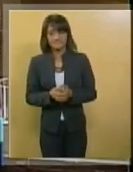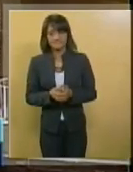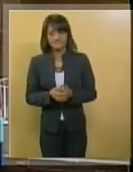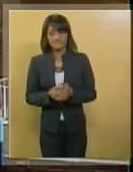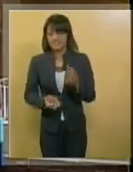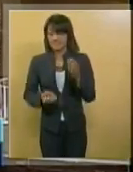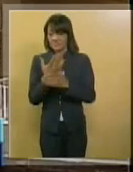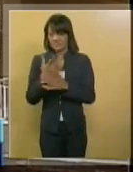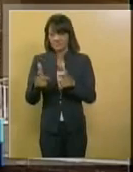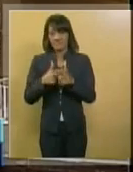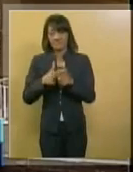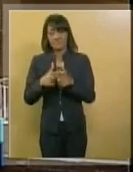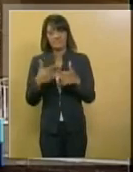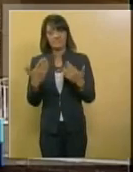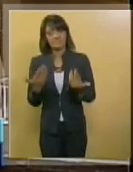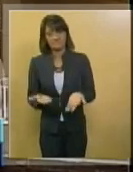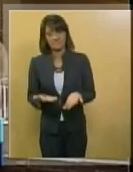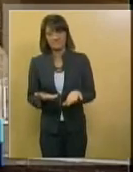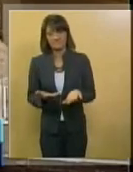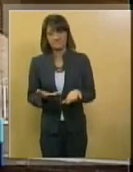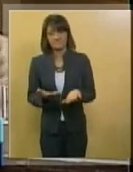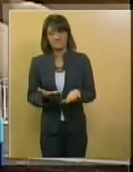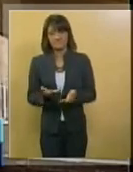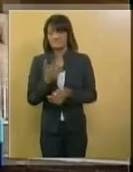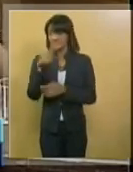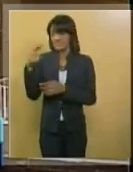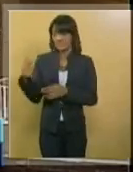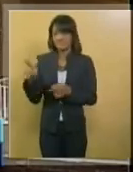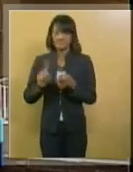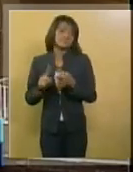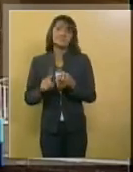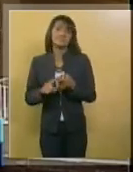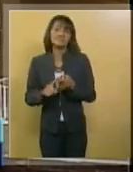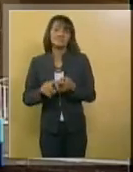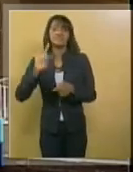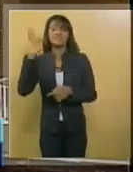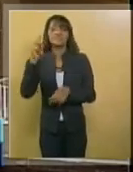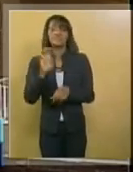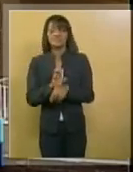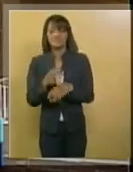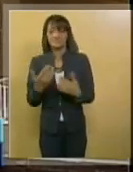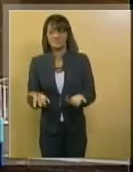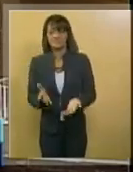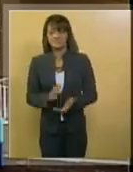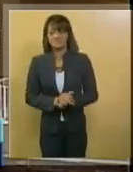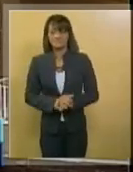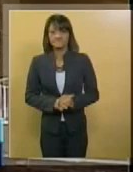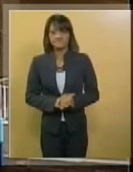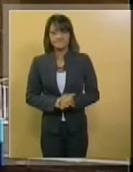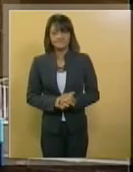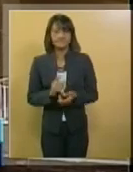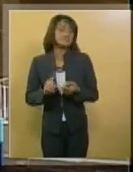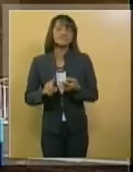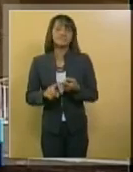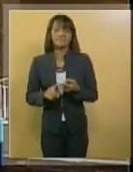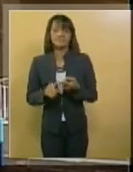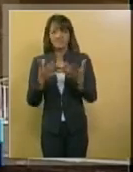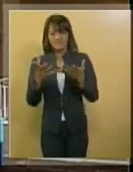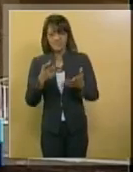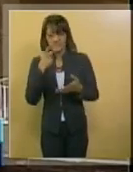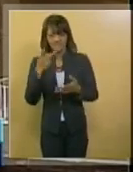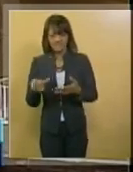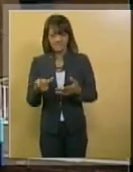Cria-se um projeto piloto e a partir daí vai em ondas e atingindo todo o Estado. É esse o objetivo. Se quiser, a gente vai falar